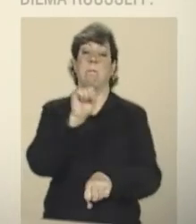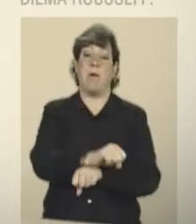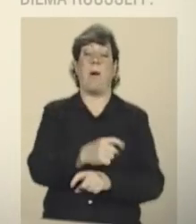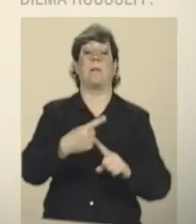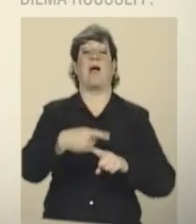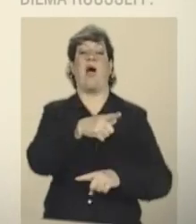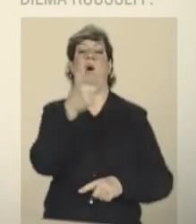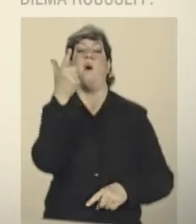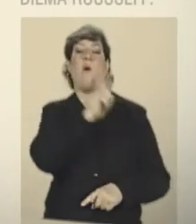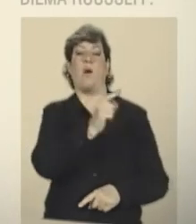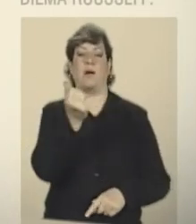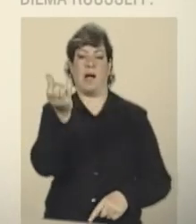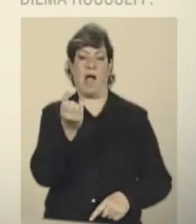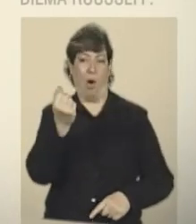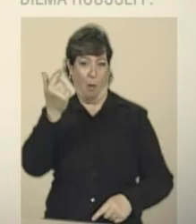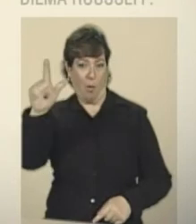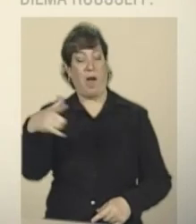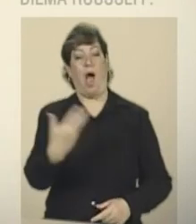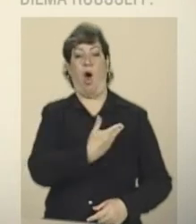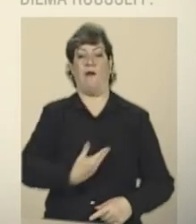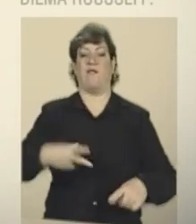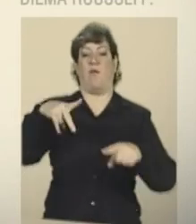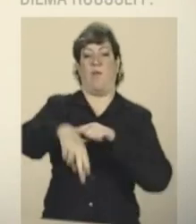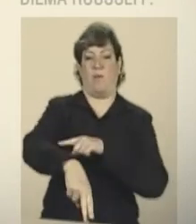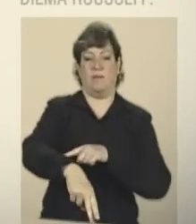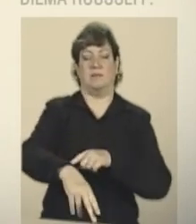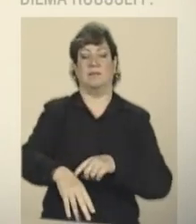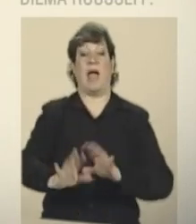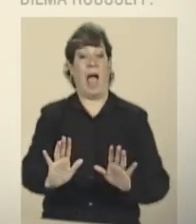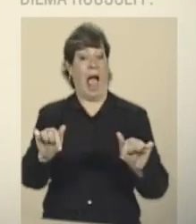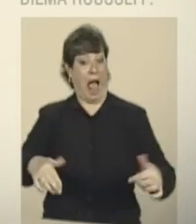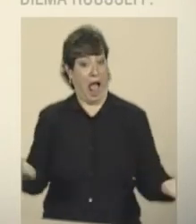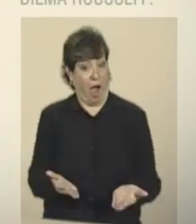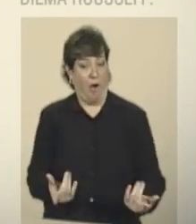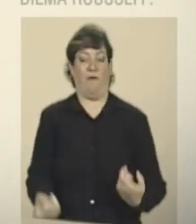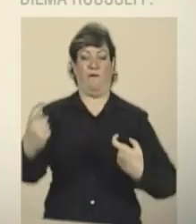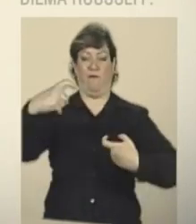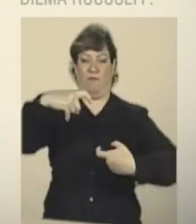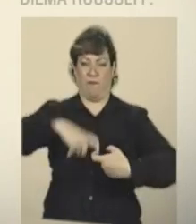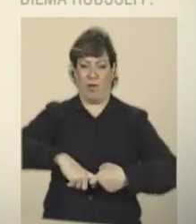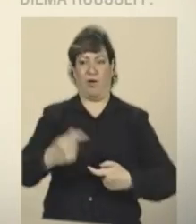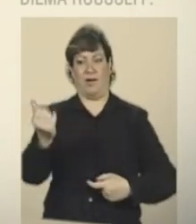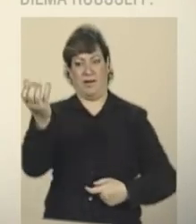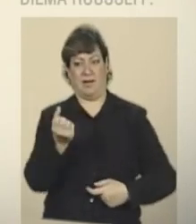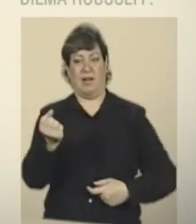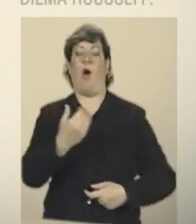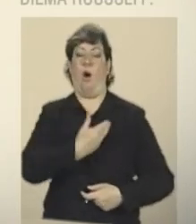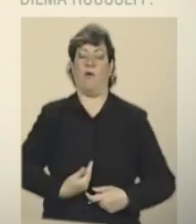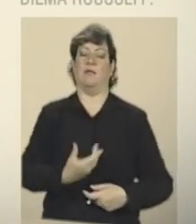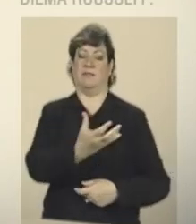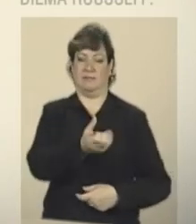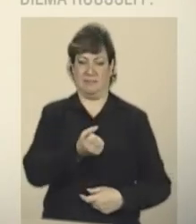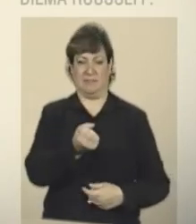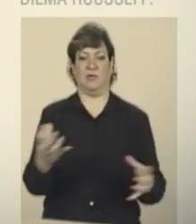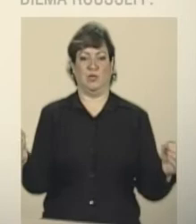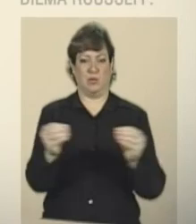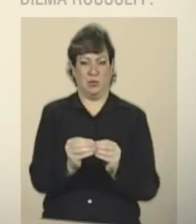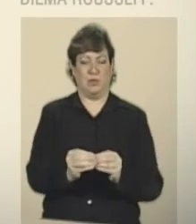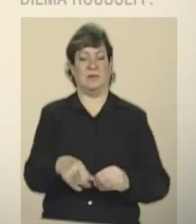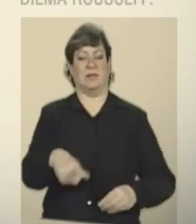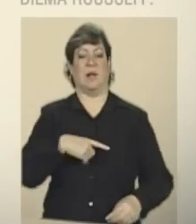porque conseguiu Patrocínio neste ano Luciano ela voltou a contar com o apoio do bolsa atleta